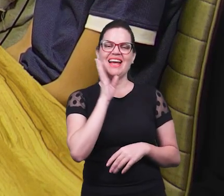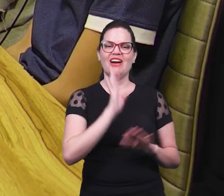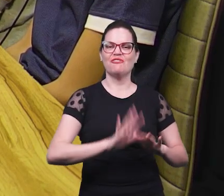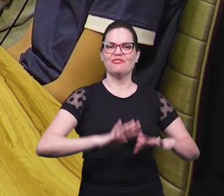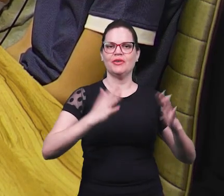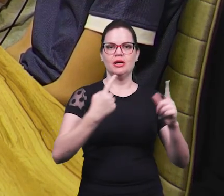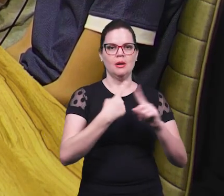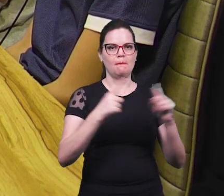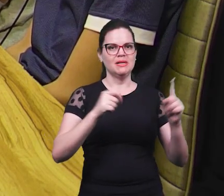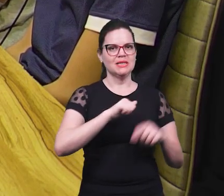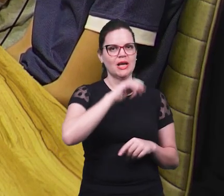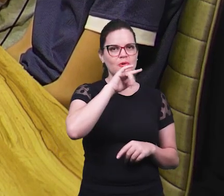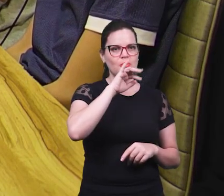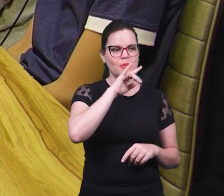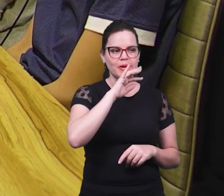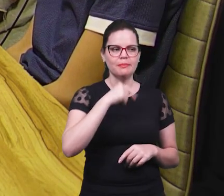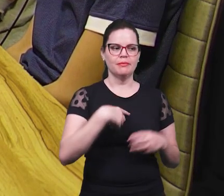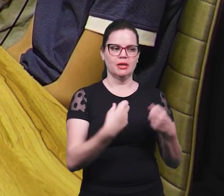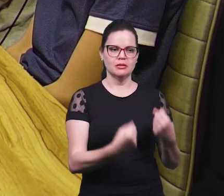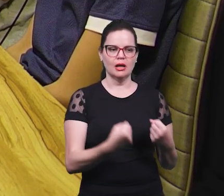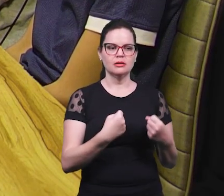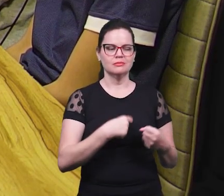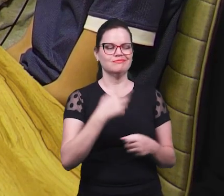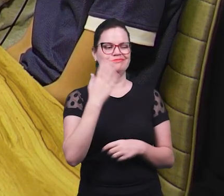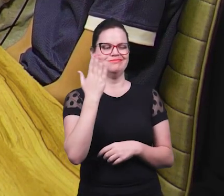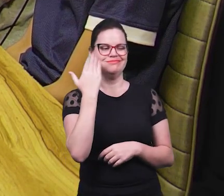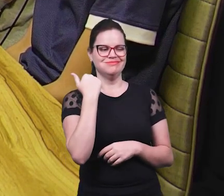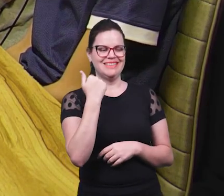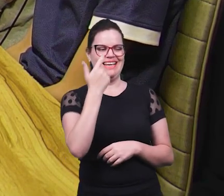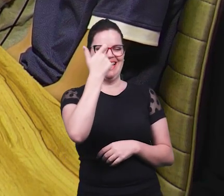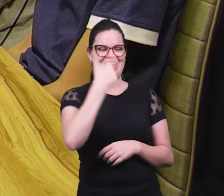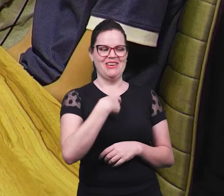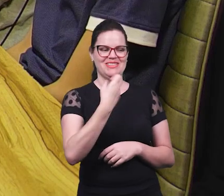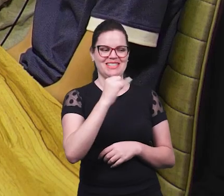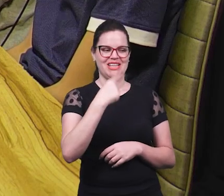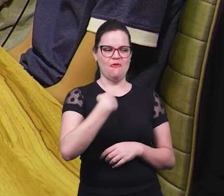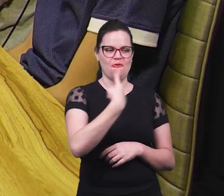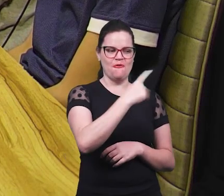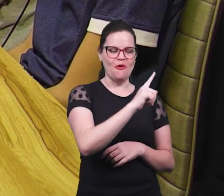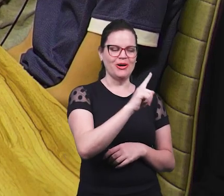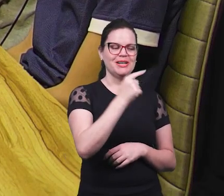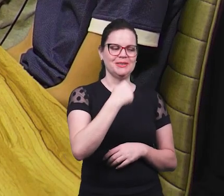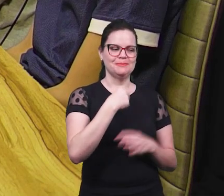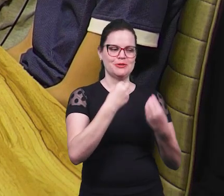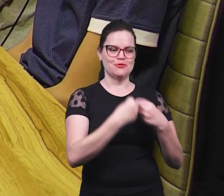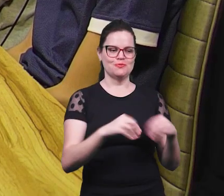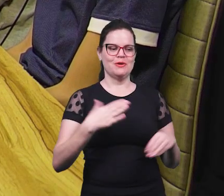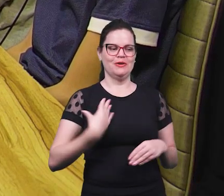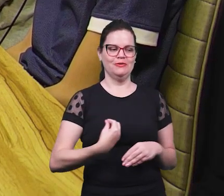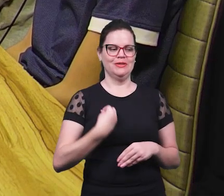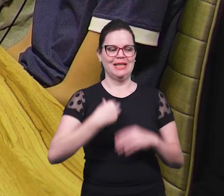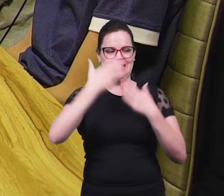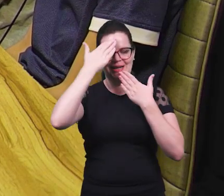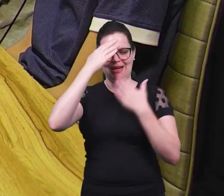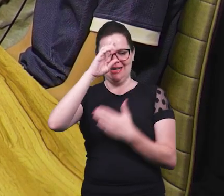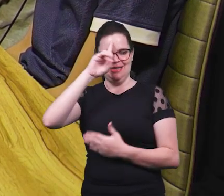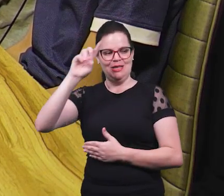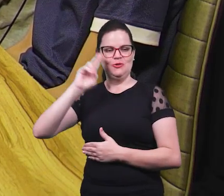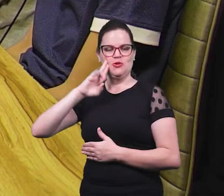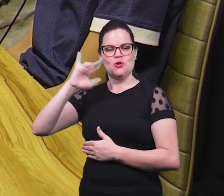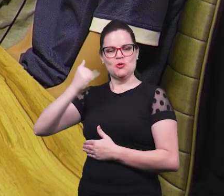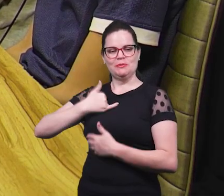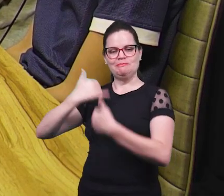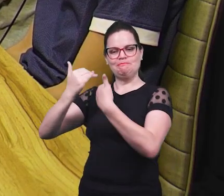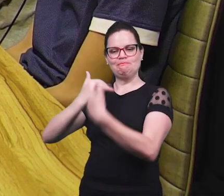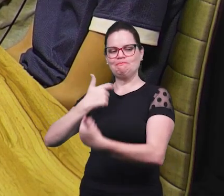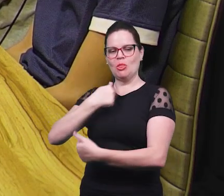mas aquilo que foi ruim pesou mais, não pesou? Sim. Ficou bem pesado, não foi? Uhum. Mais uma vez, né, Vanessa? Uhum. Deus